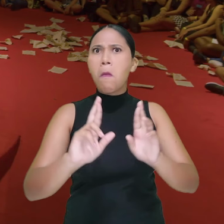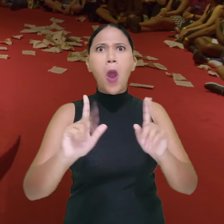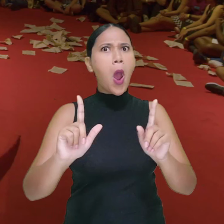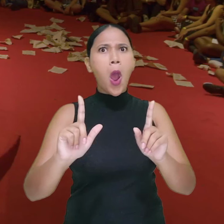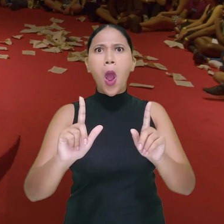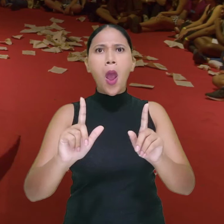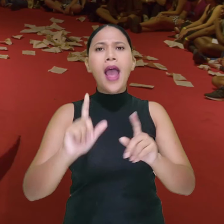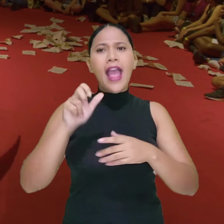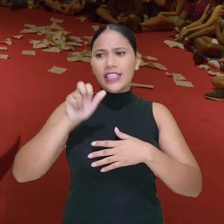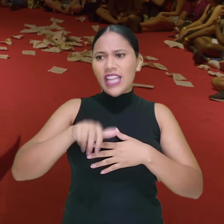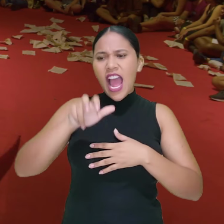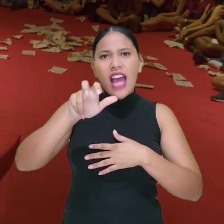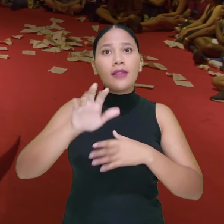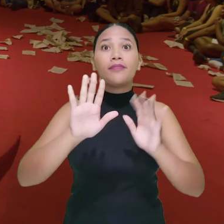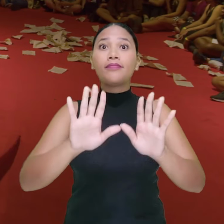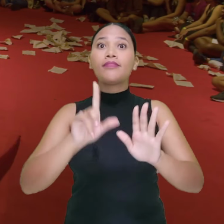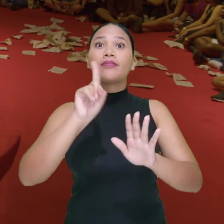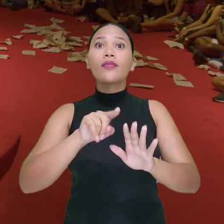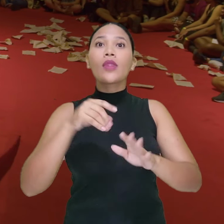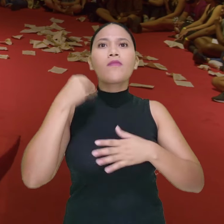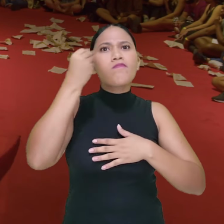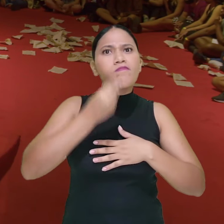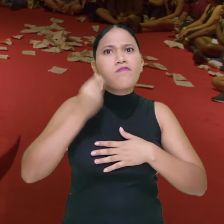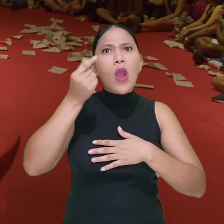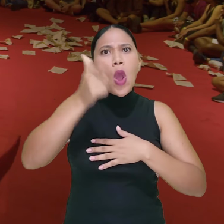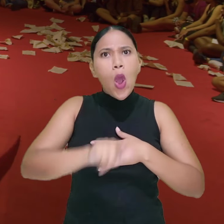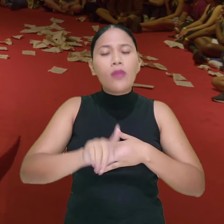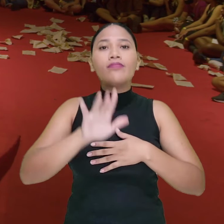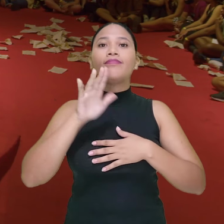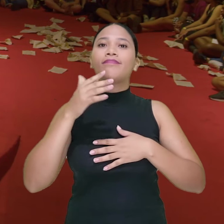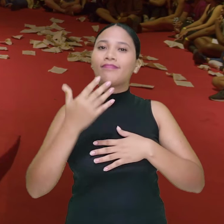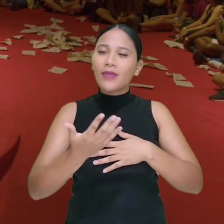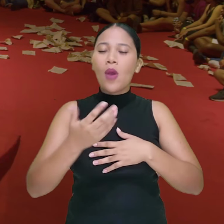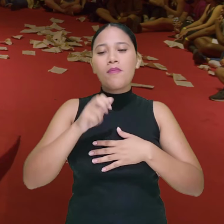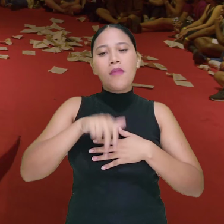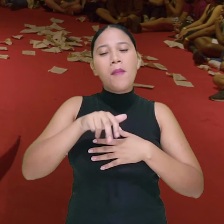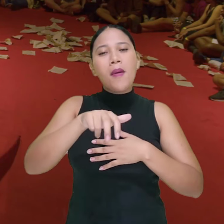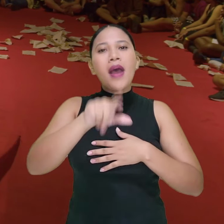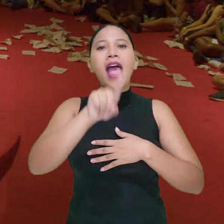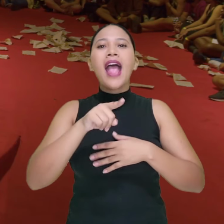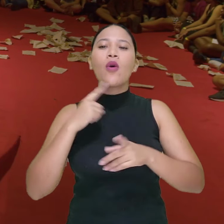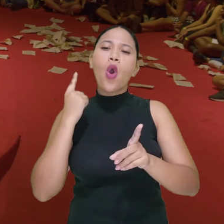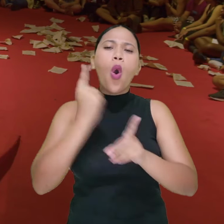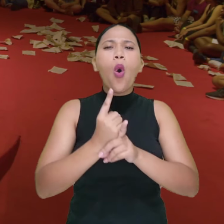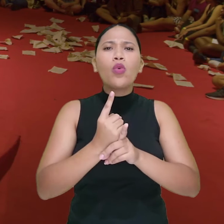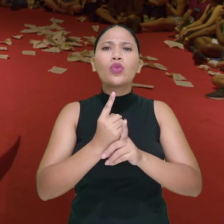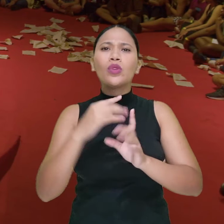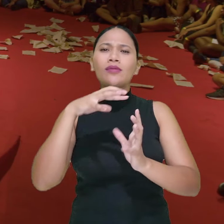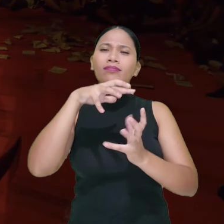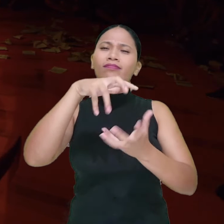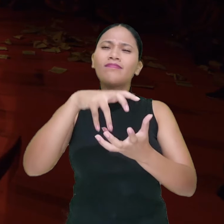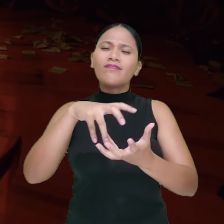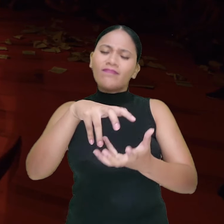palco. Geralmente o palco se sobe por escadas, mas como era um lugar de reviver, então a subida era um